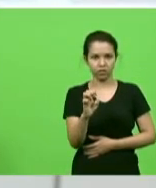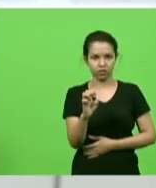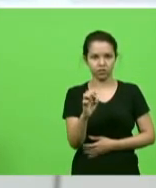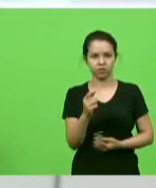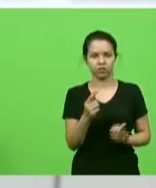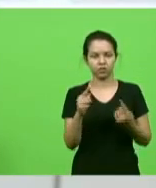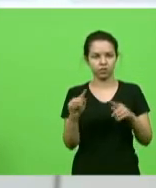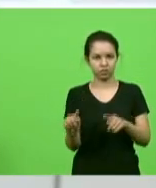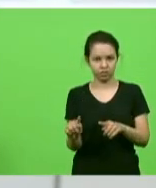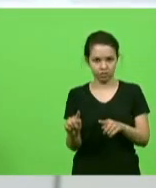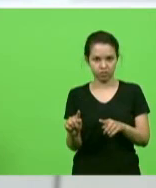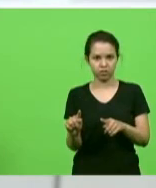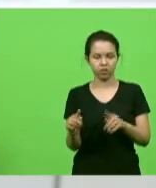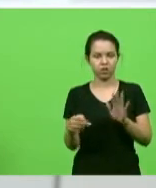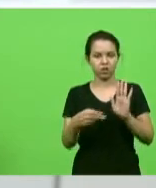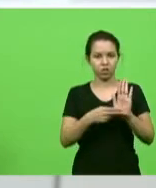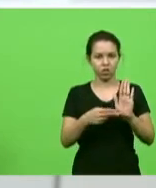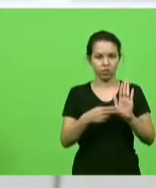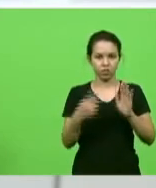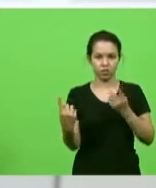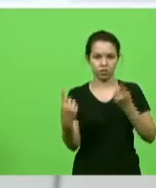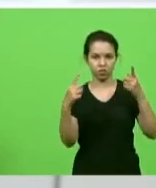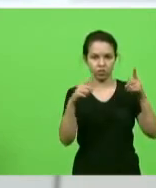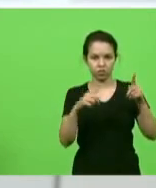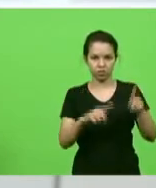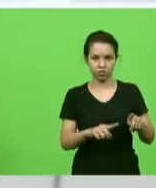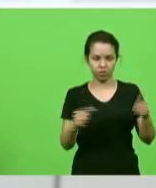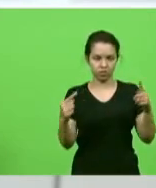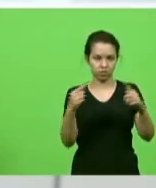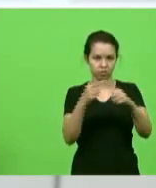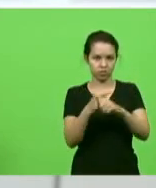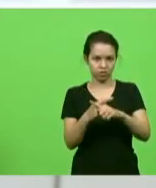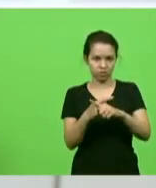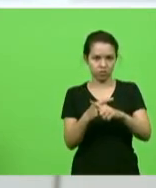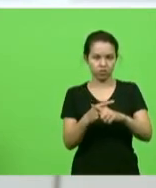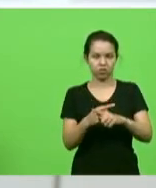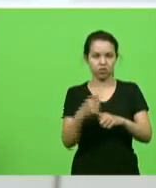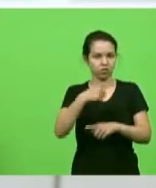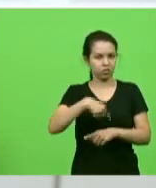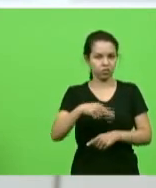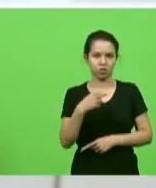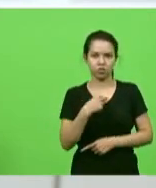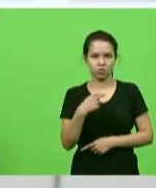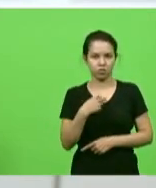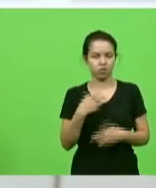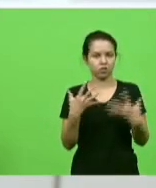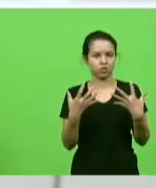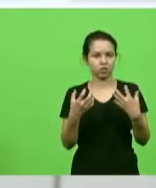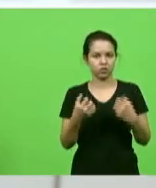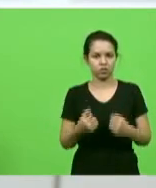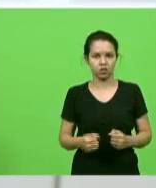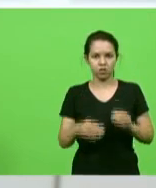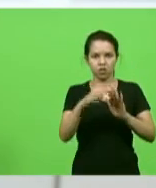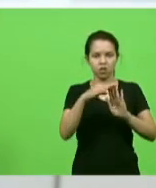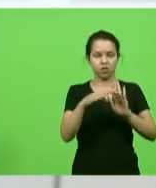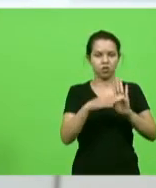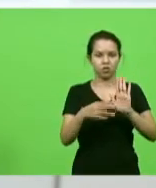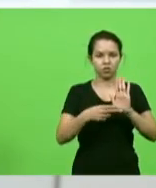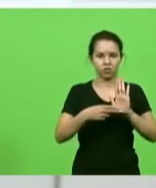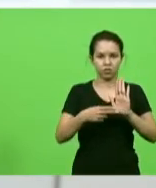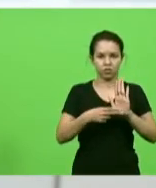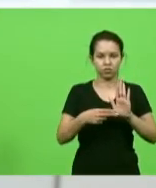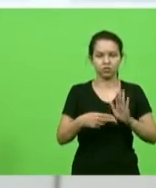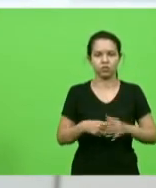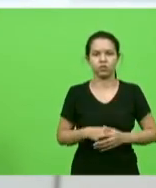contrariedade a norma e não podemos admitir que na ordem numa normativa uma Norma